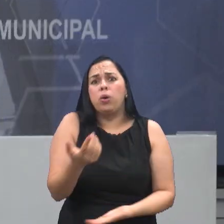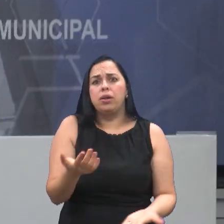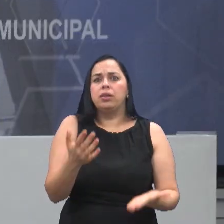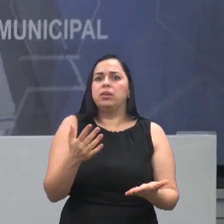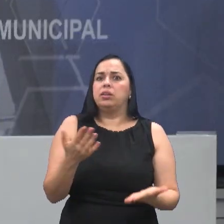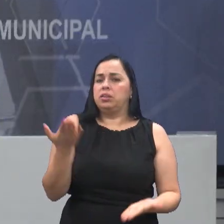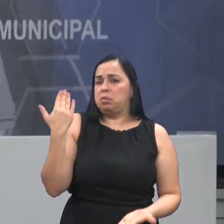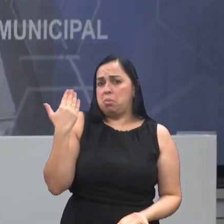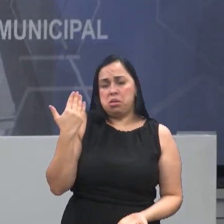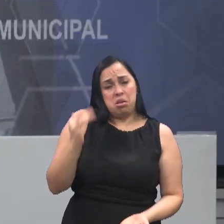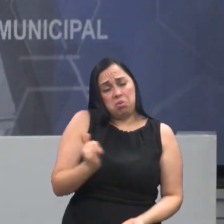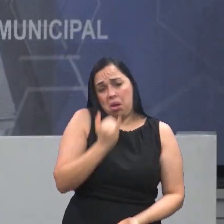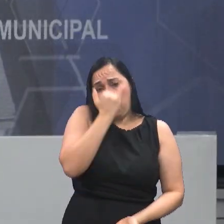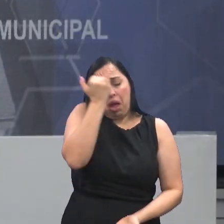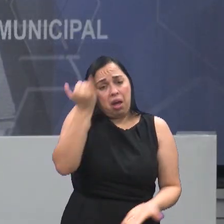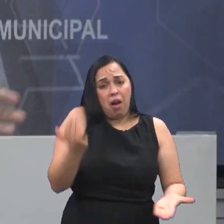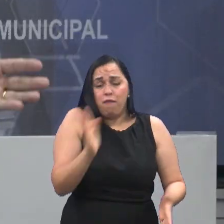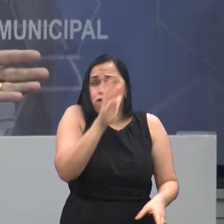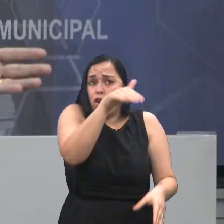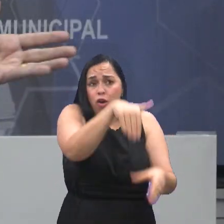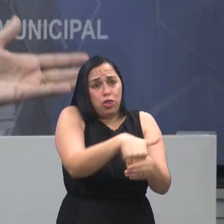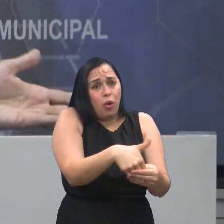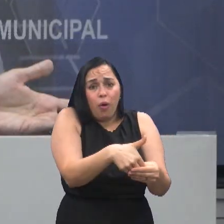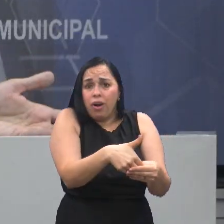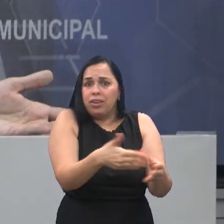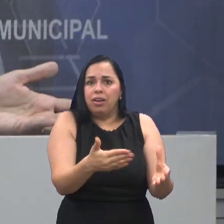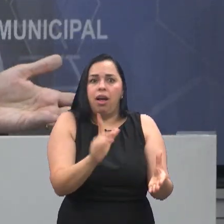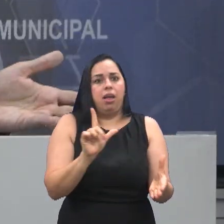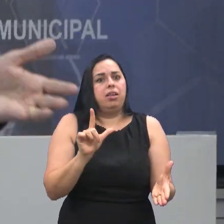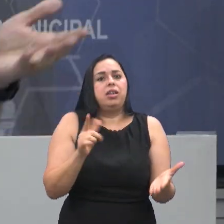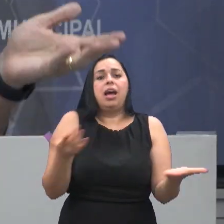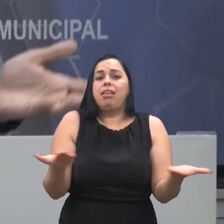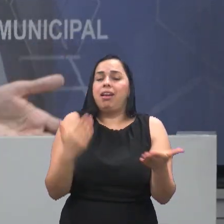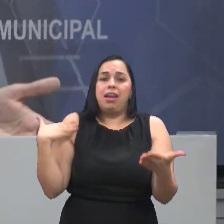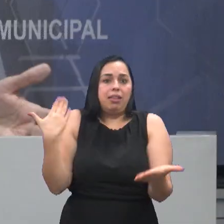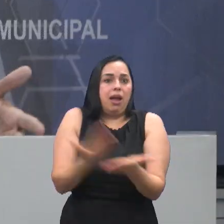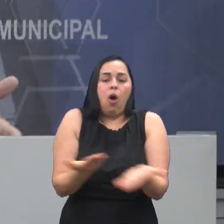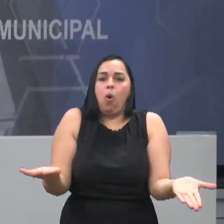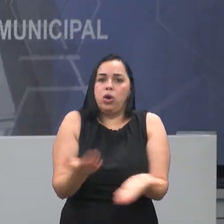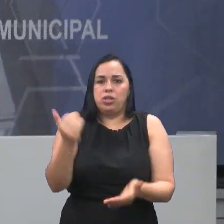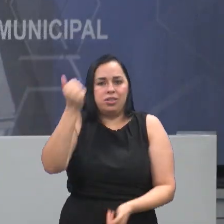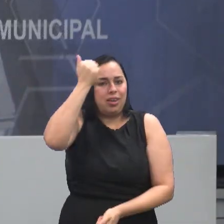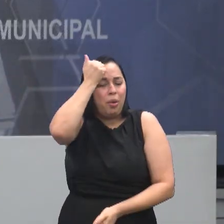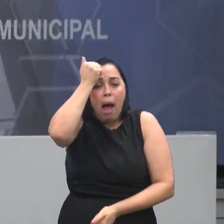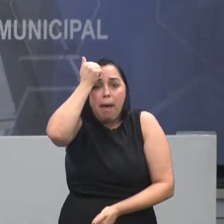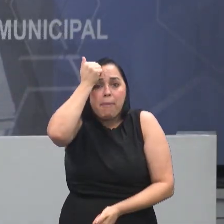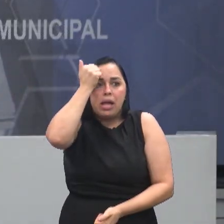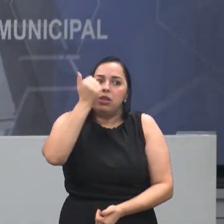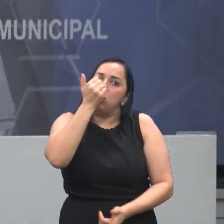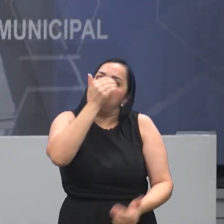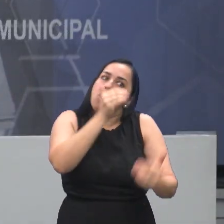longo da vida. Votou no Ivan Valente e se arrepende e discorda dele, sabe